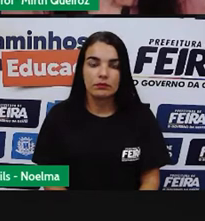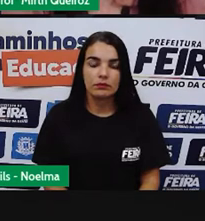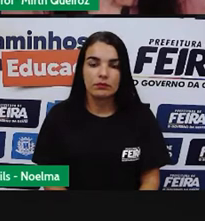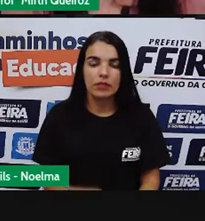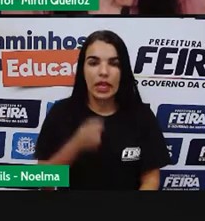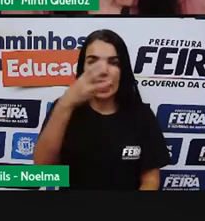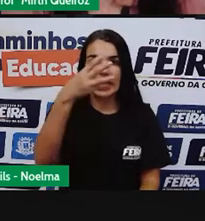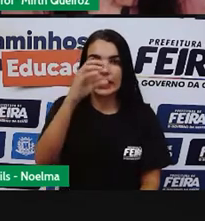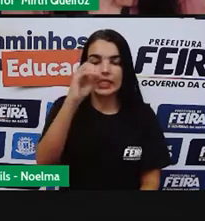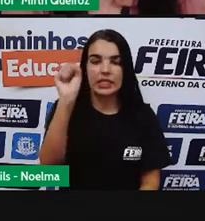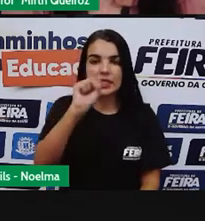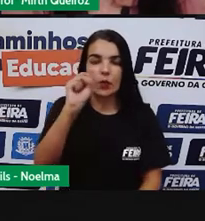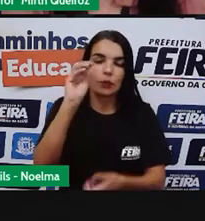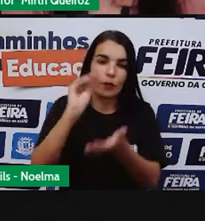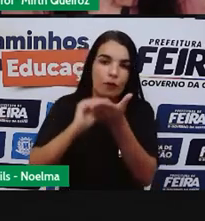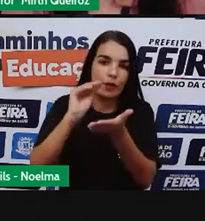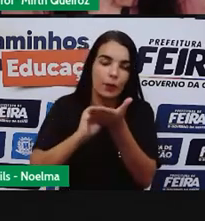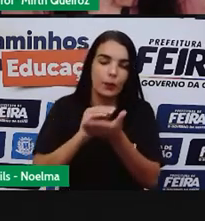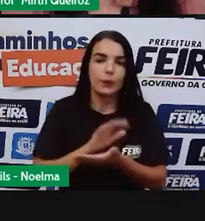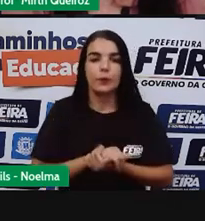Trinta segundos.